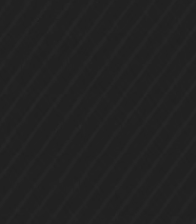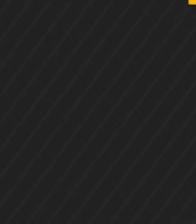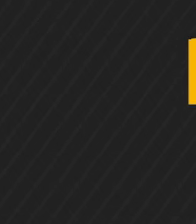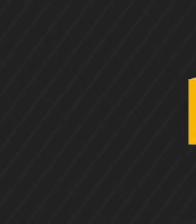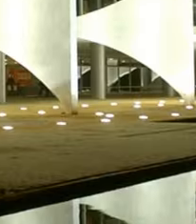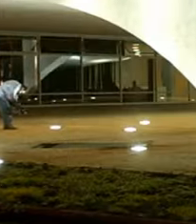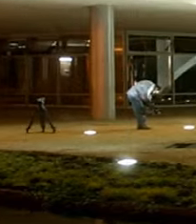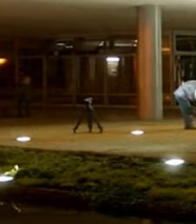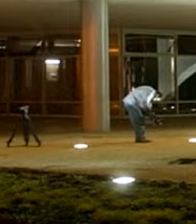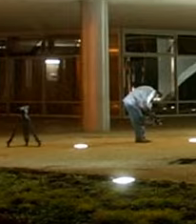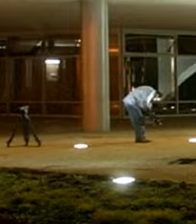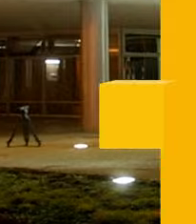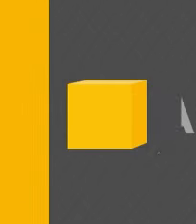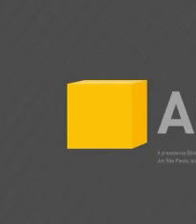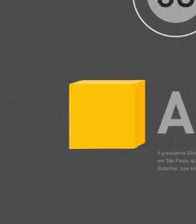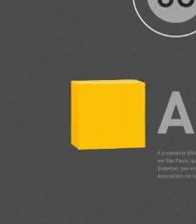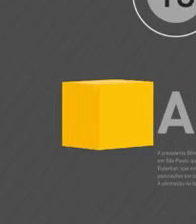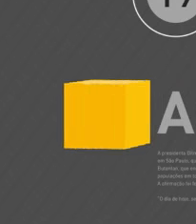Olá,